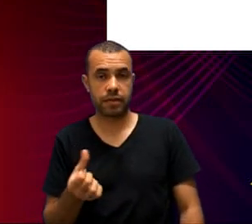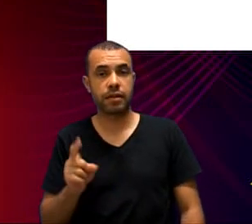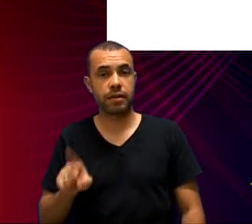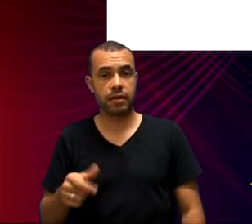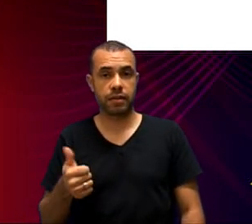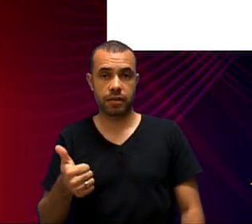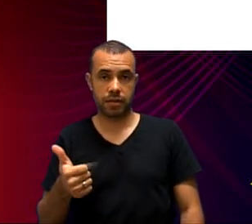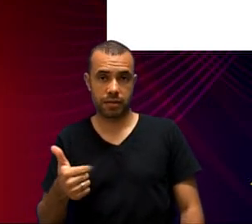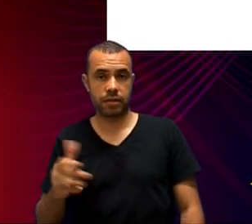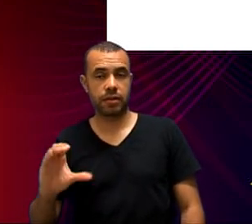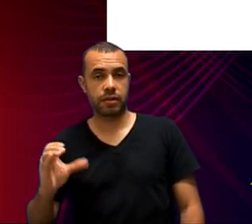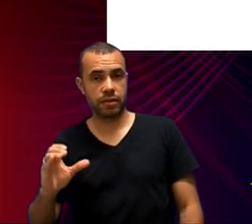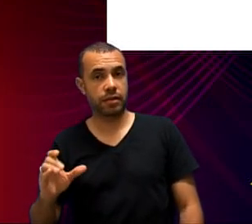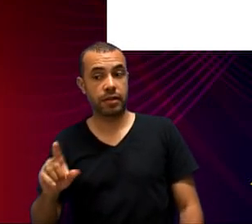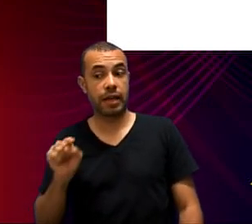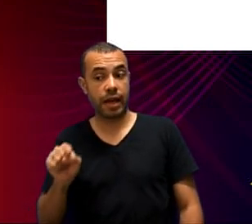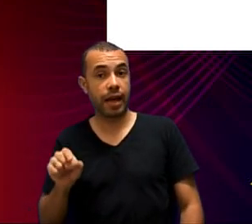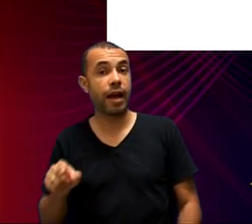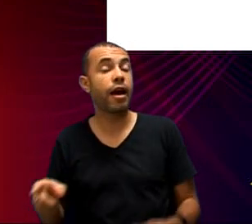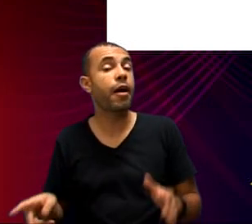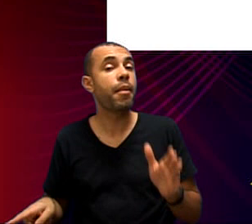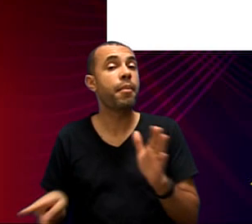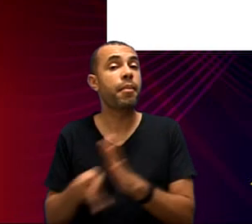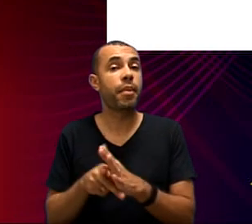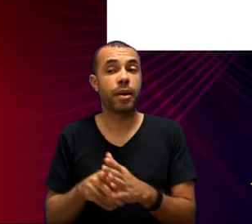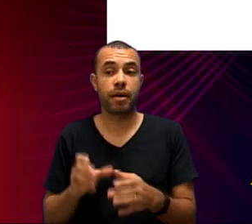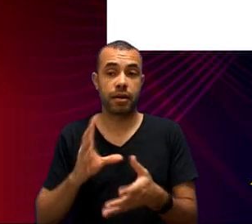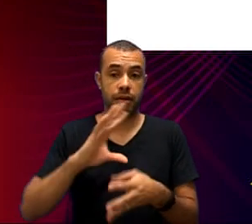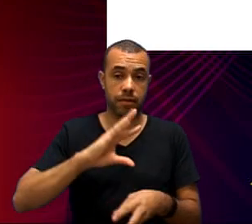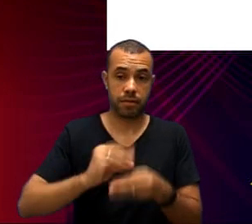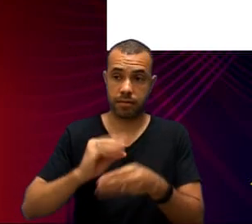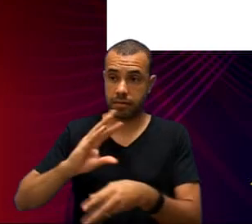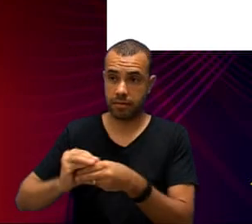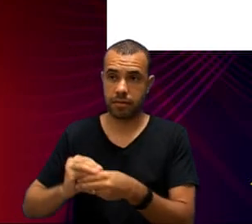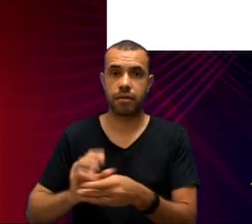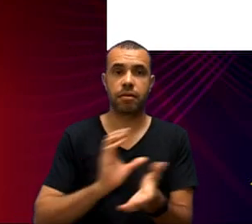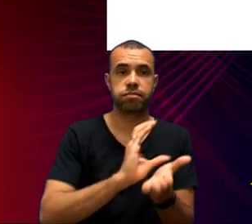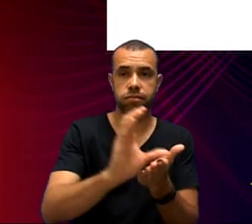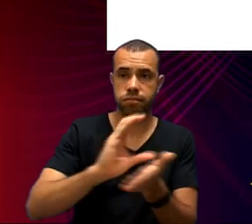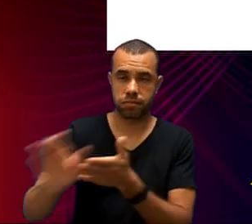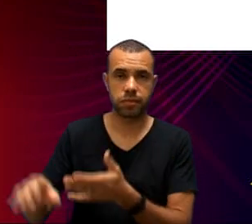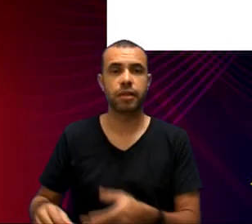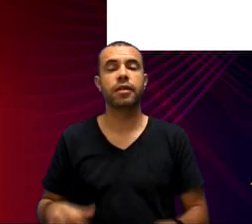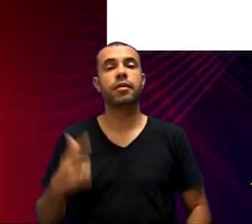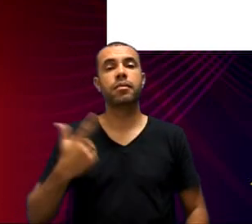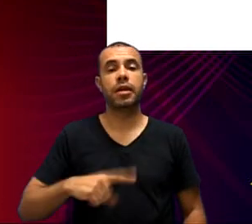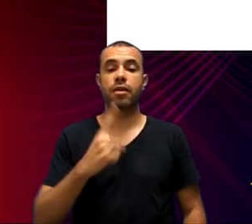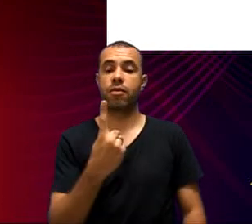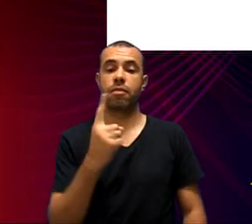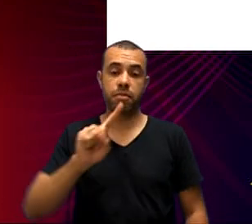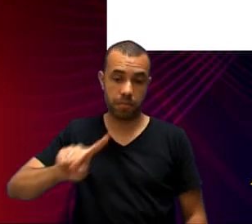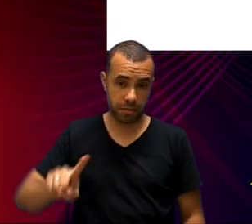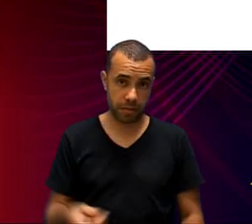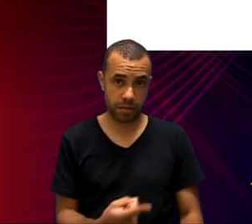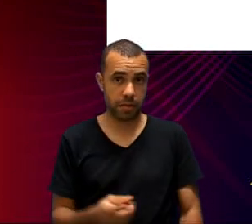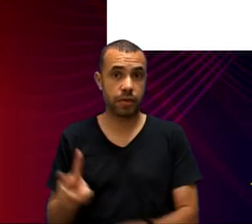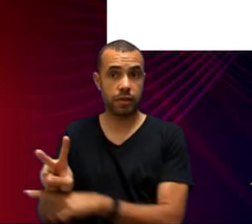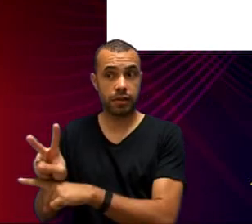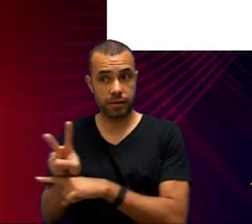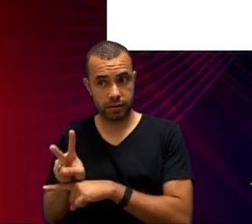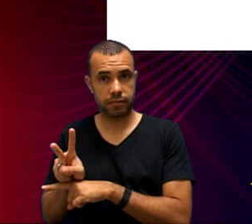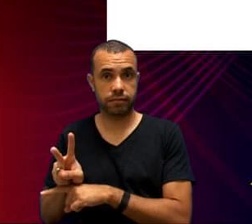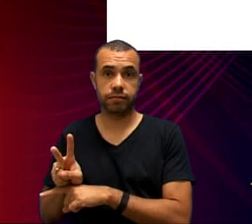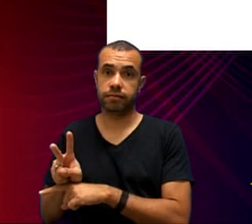R$ 33.066.012 é destinado para fazer as emendas impositivas dos vereadores. Um milhão é reserva de contingência mesmo. Então, por